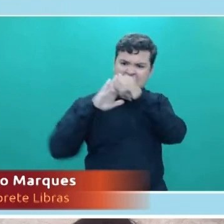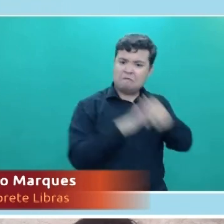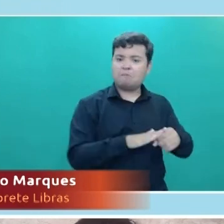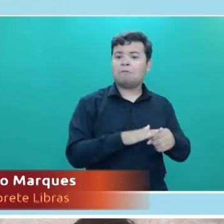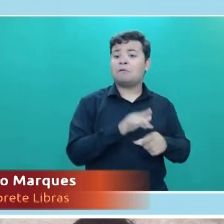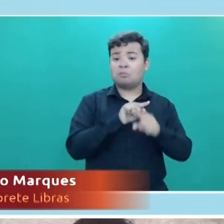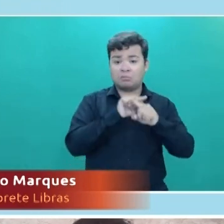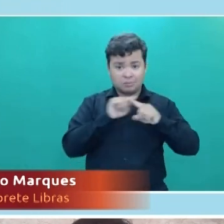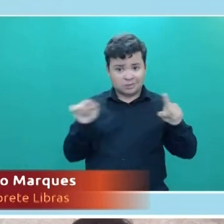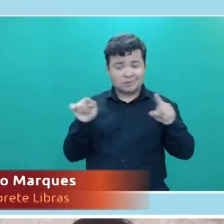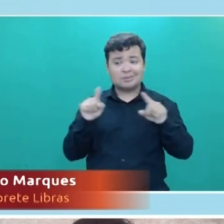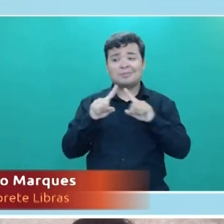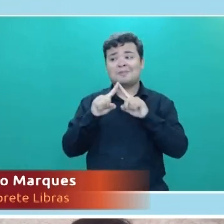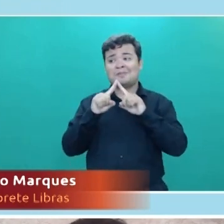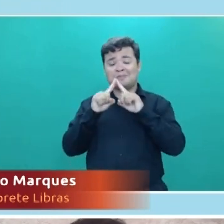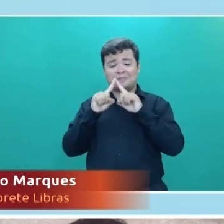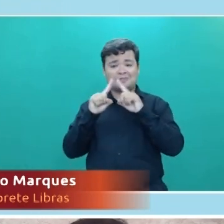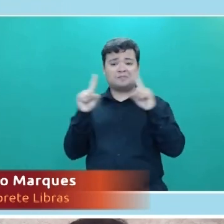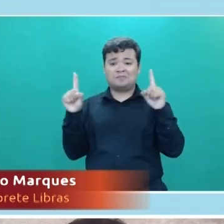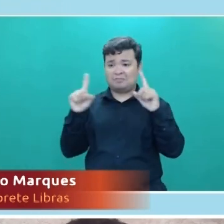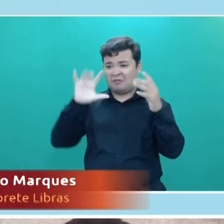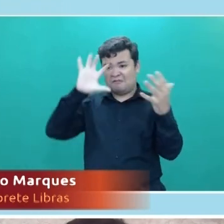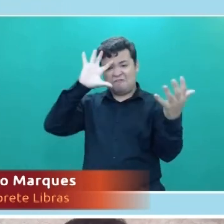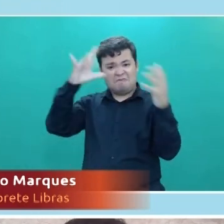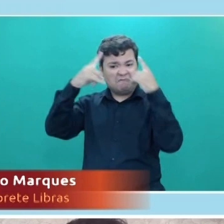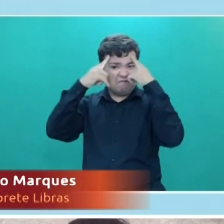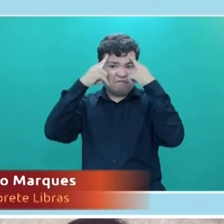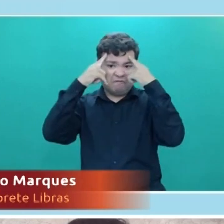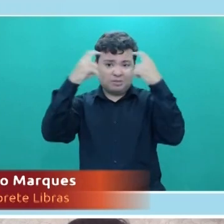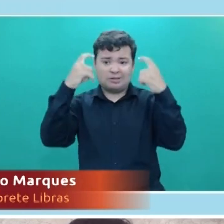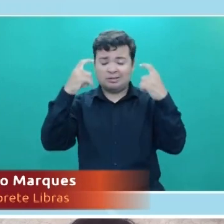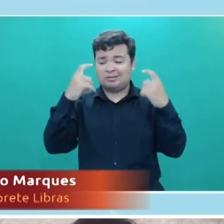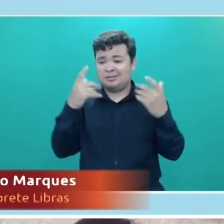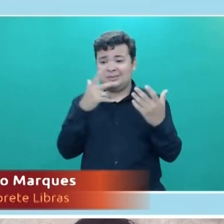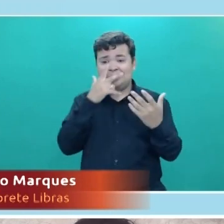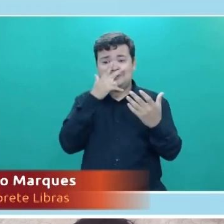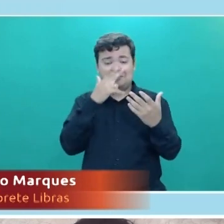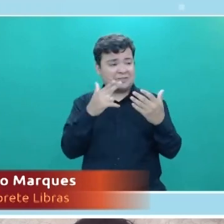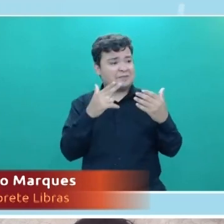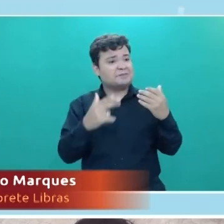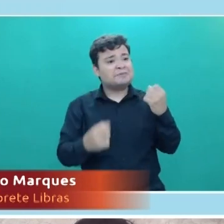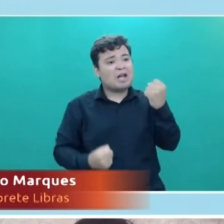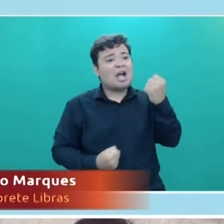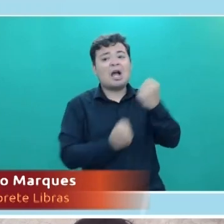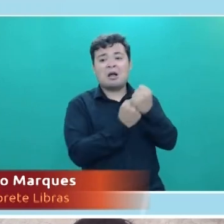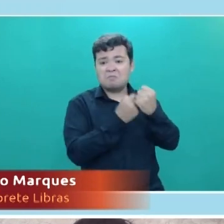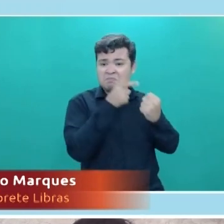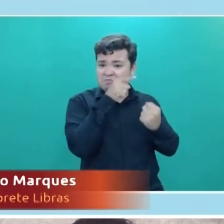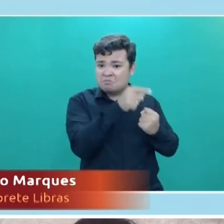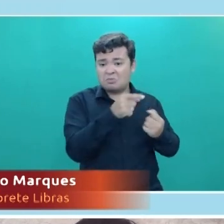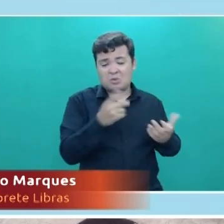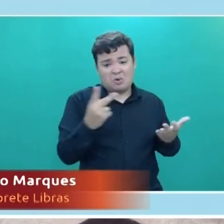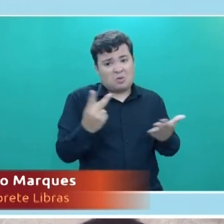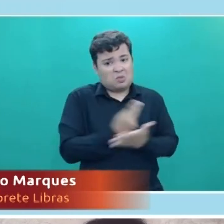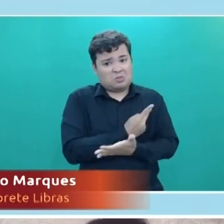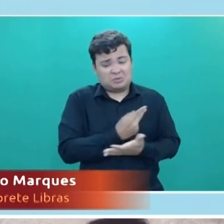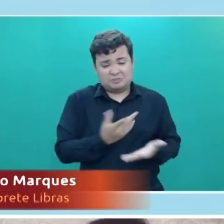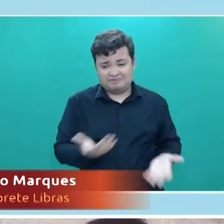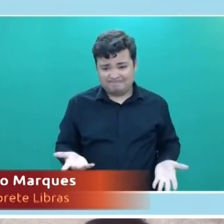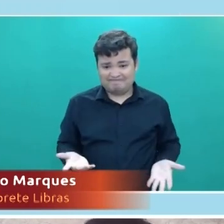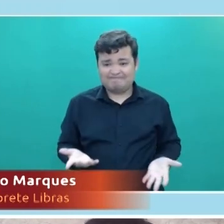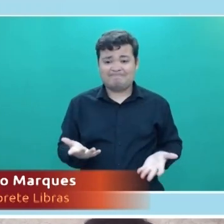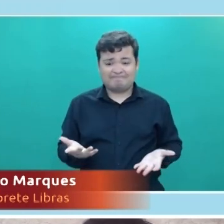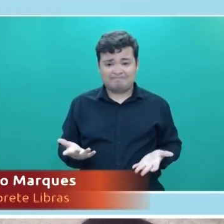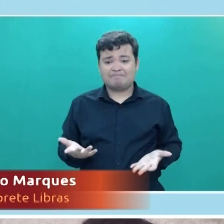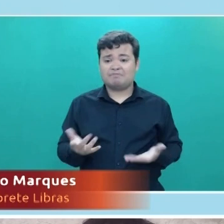eles reagem com extrema violência, acabam reiterando, acabam reafirmando isso que a gente diz aqui, a gente está